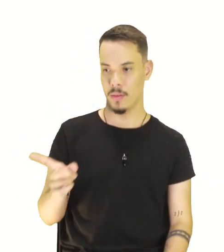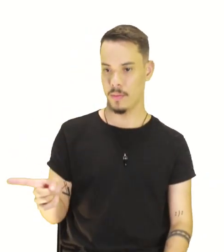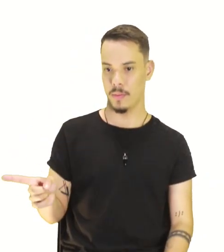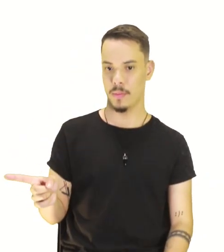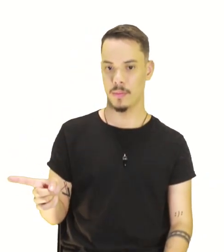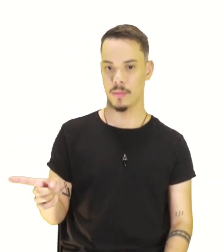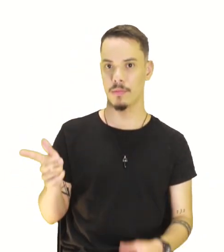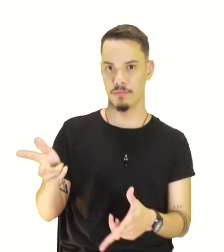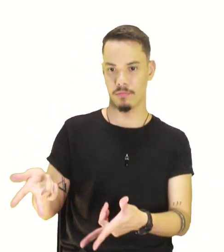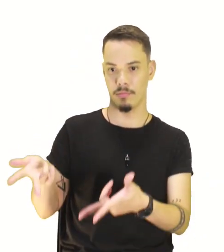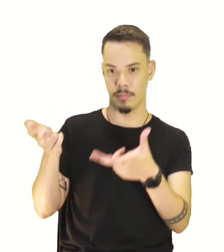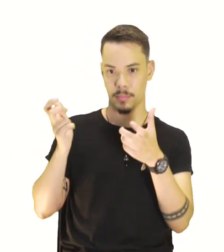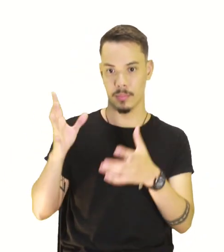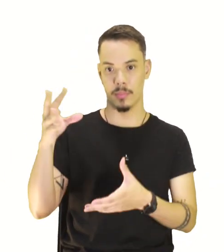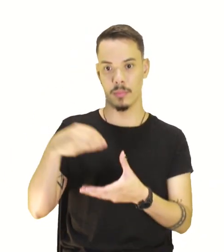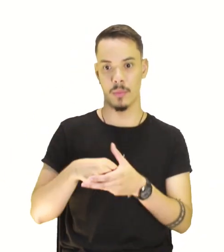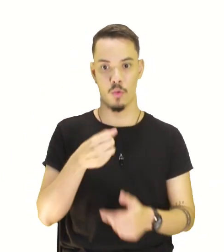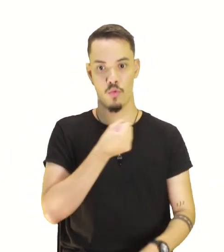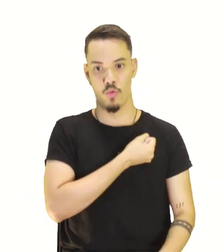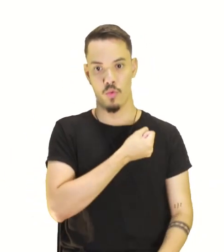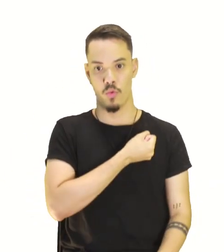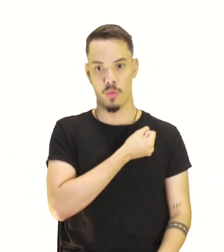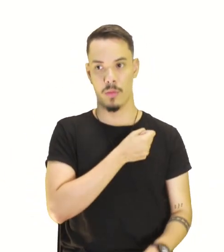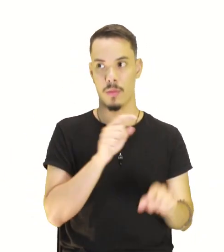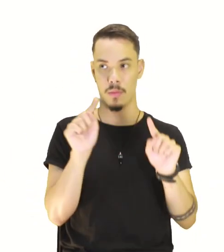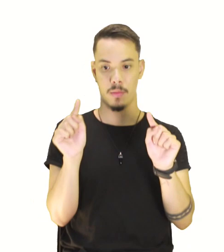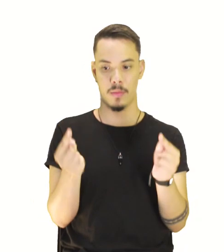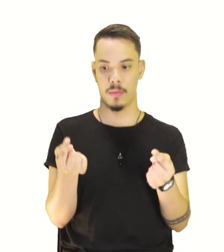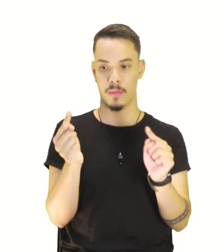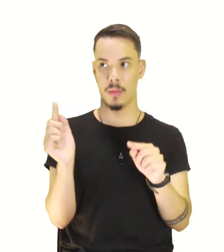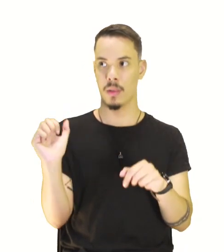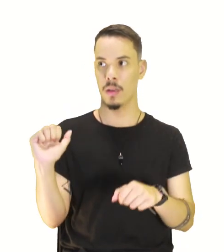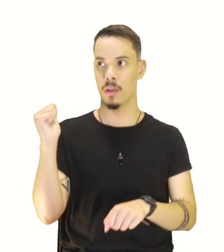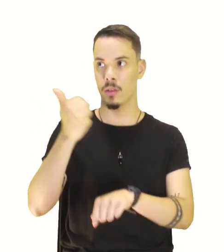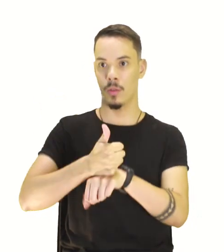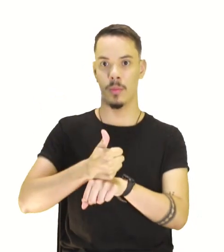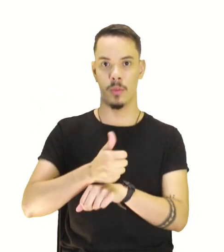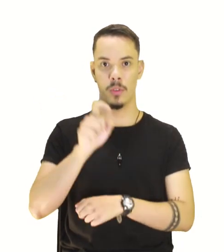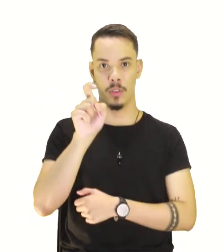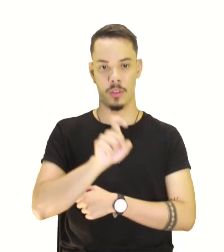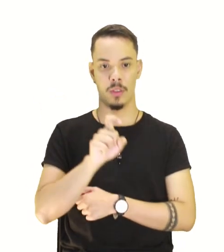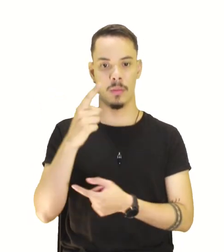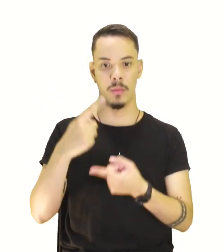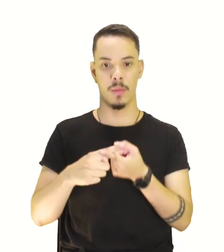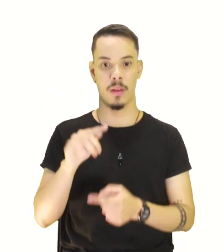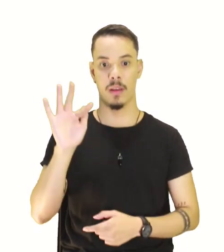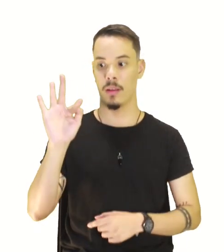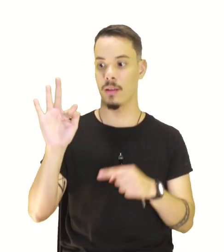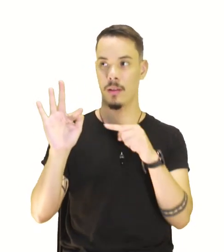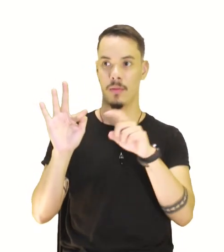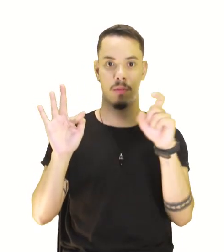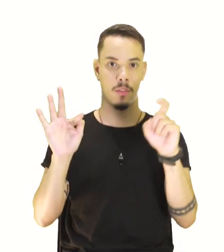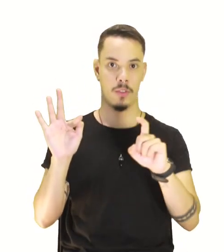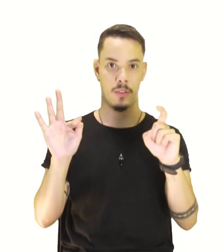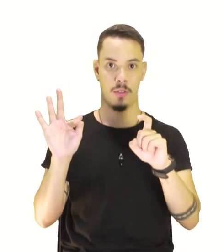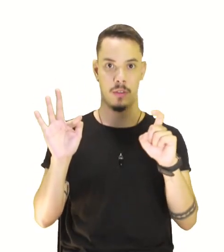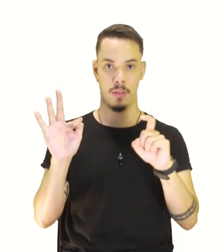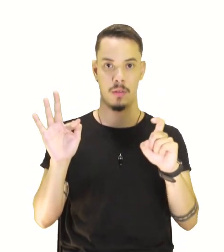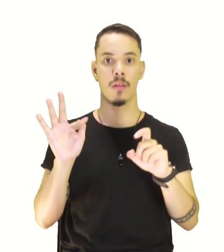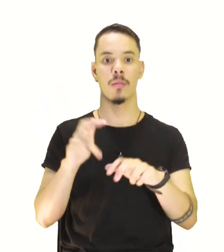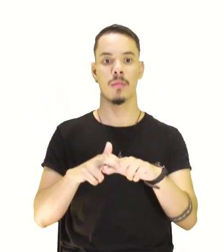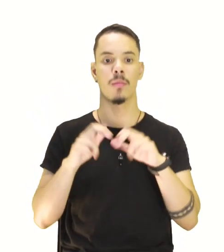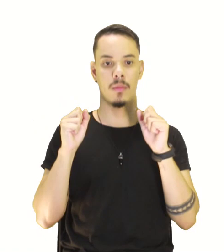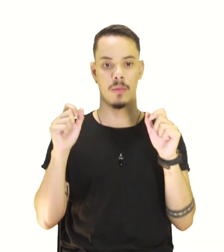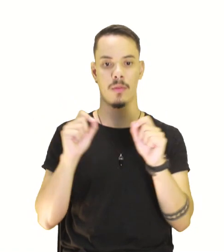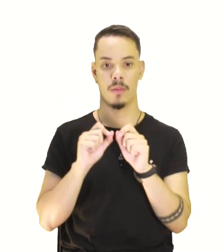número que tá aqui dentro do parênteses, a gente vai substituir no lugar de x, porque é f de x. Se é f de x, eu posso fazer